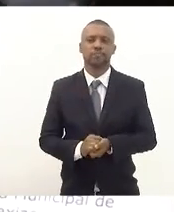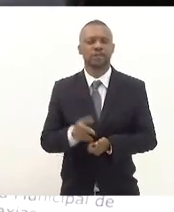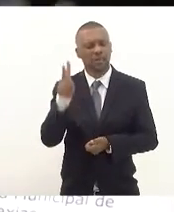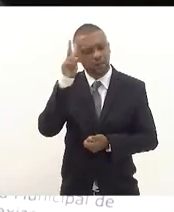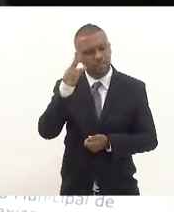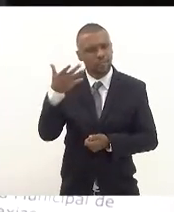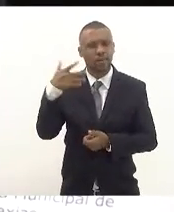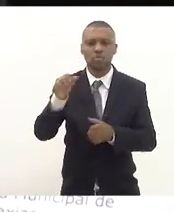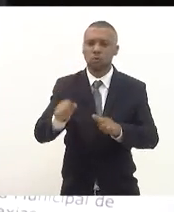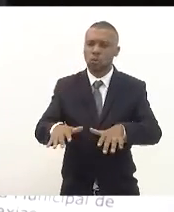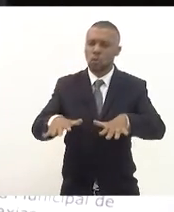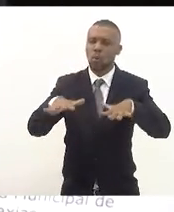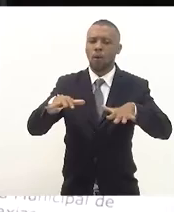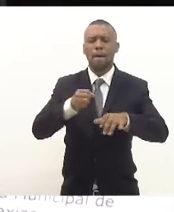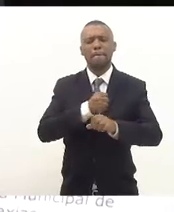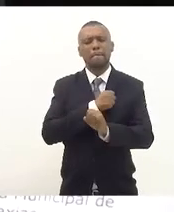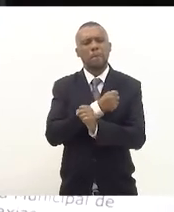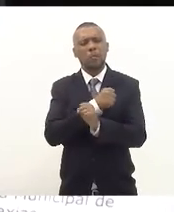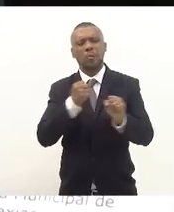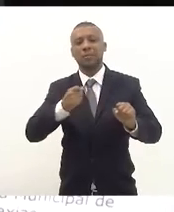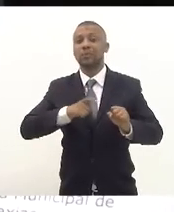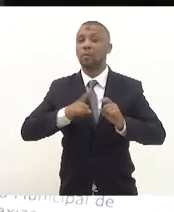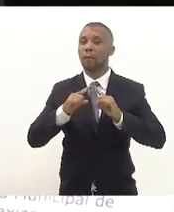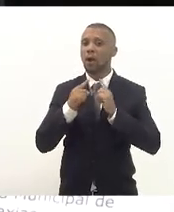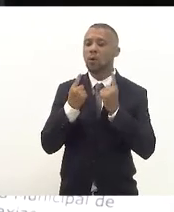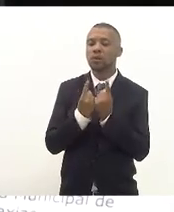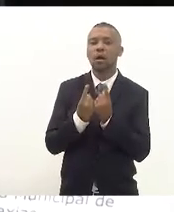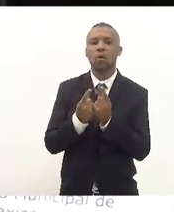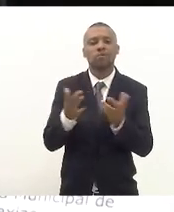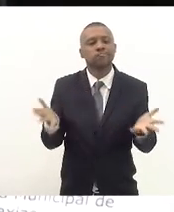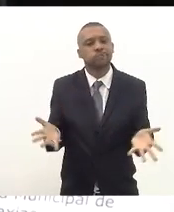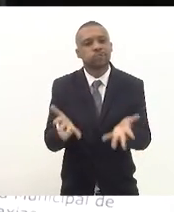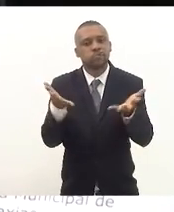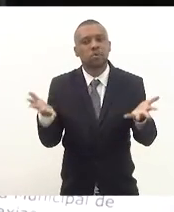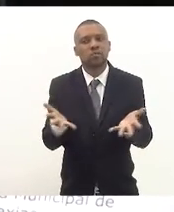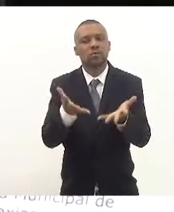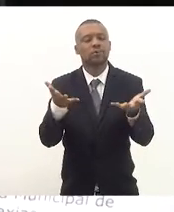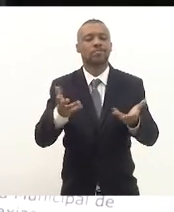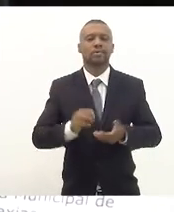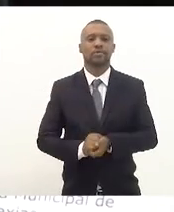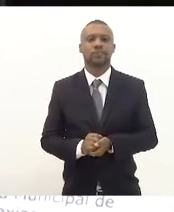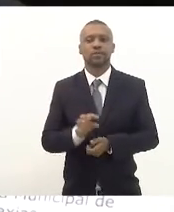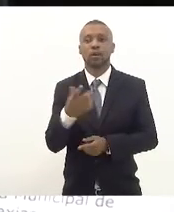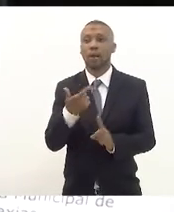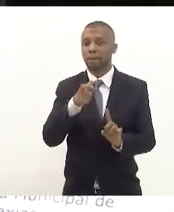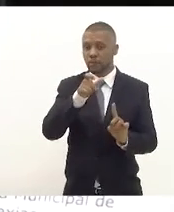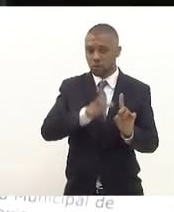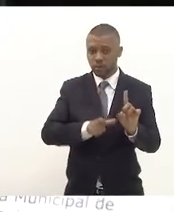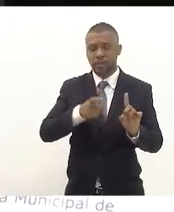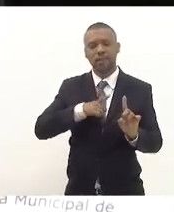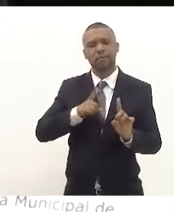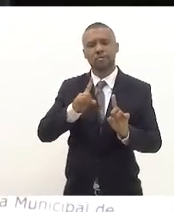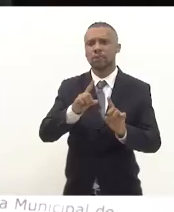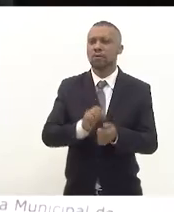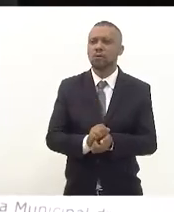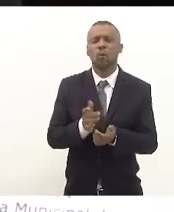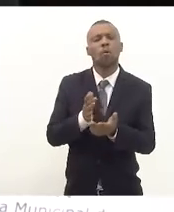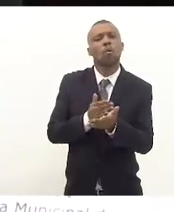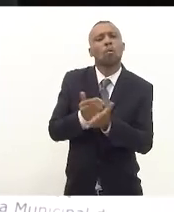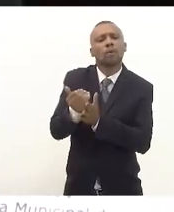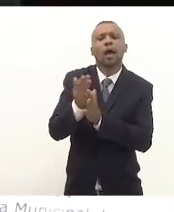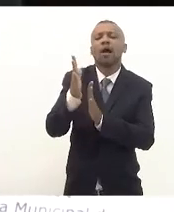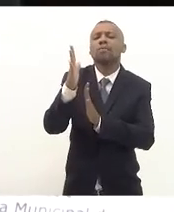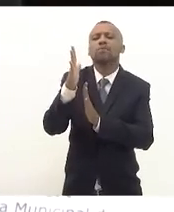num salão muito grande e que uma reunião motivacional eu a pessoa que tava frente para nós vamos ver se